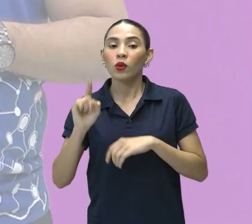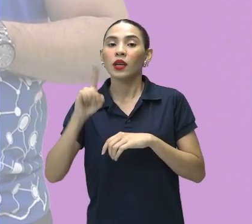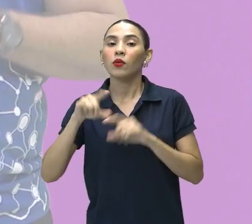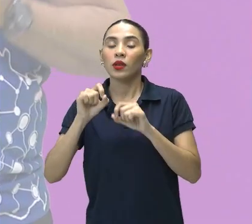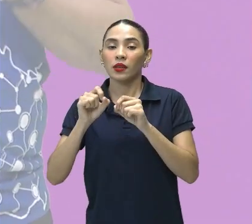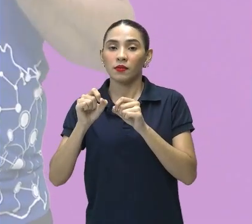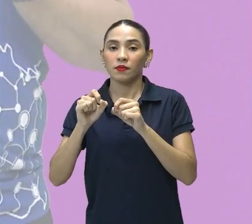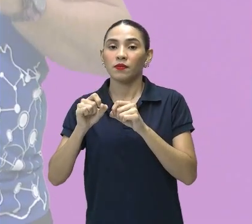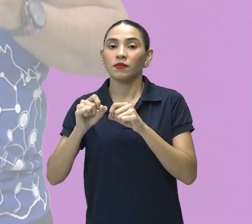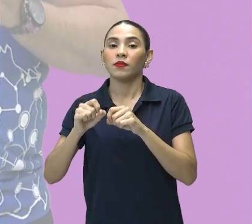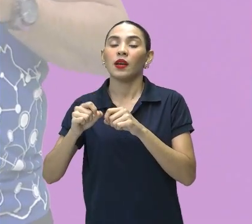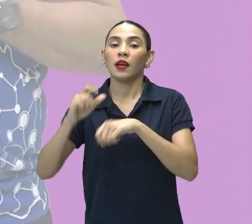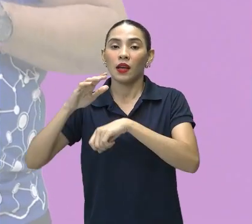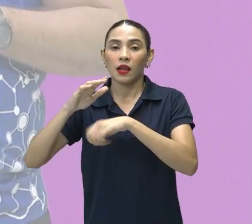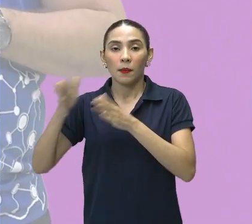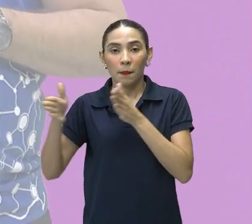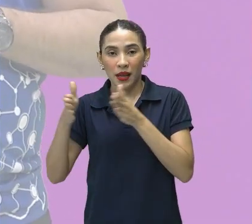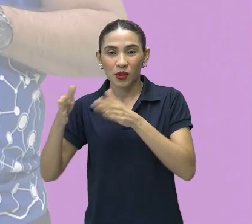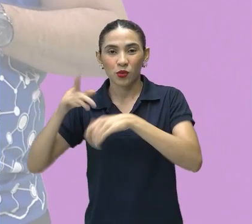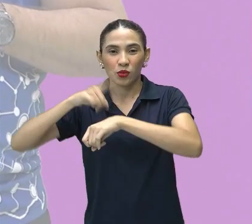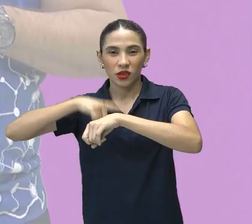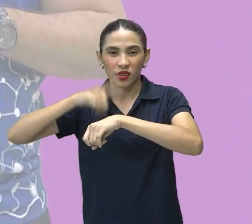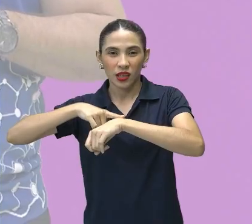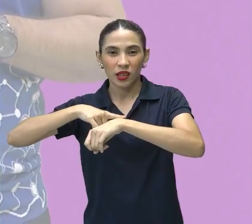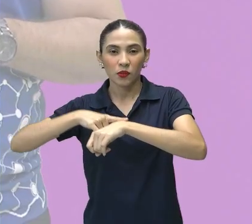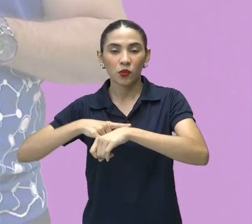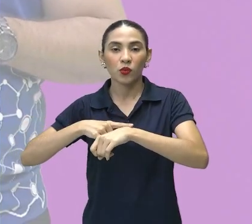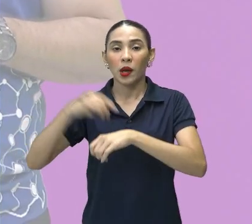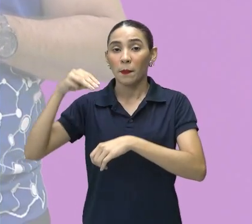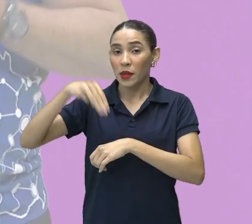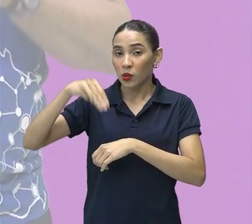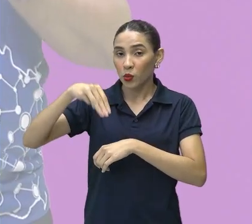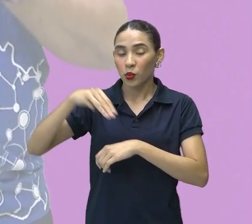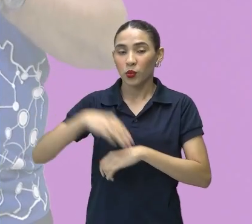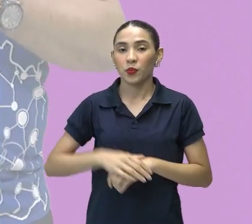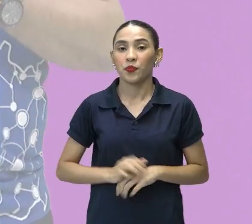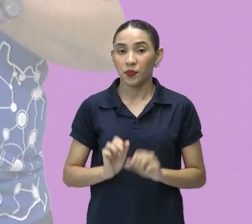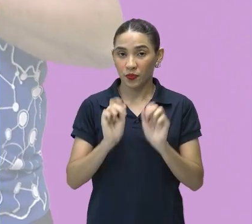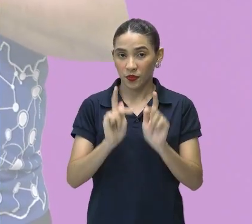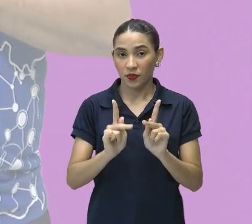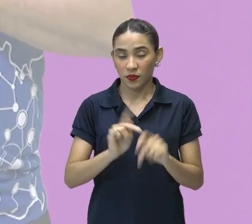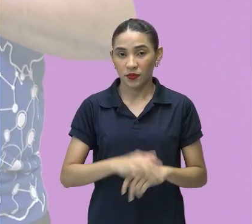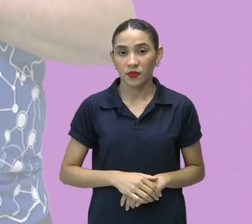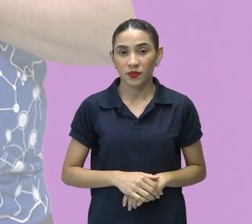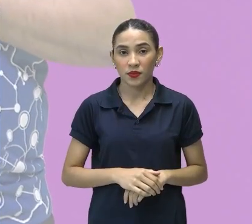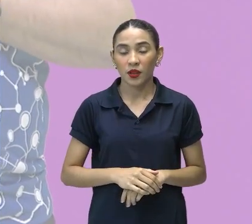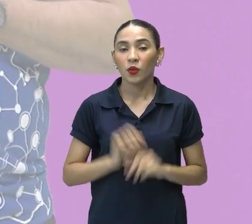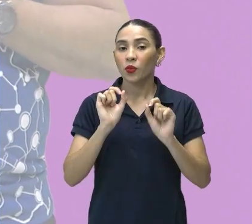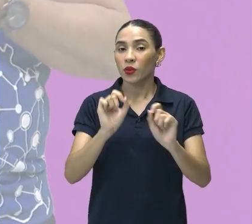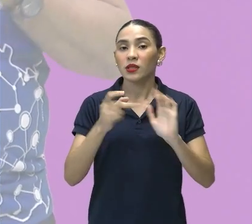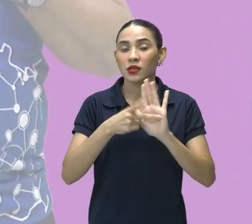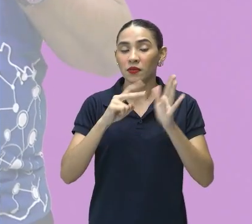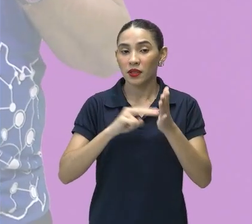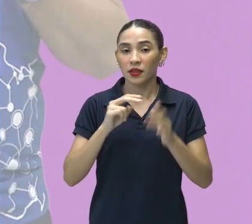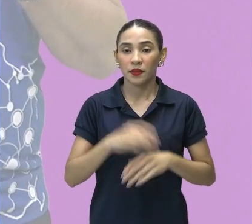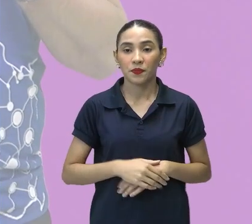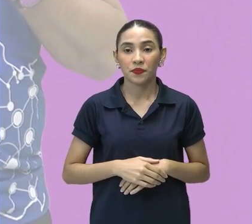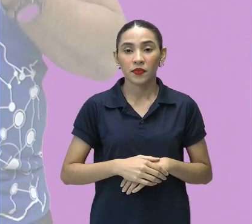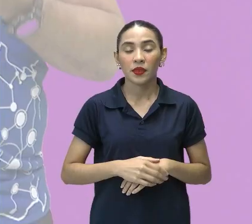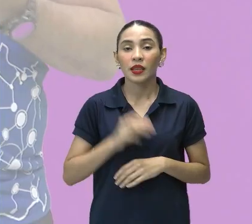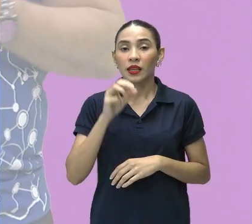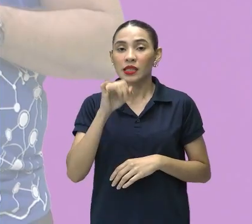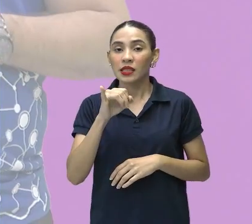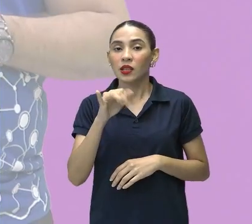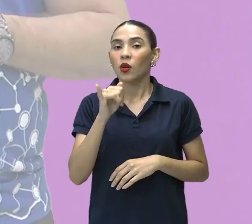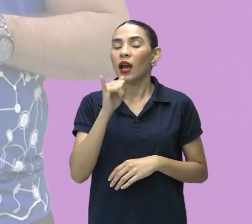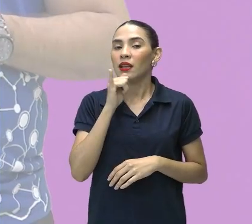grandeza, que é o tempo, que está em minutos. Beleza? O que é que significa? Quando o